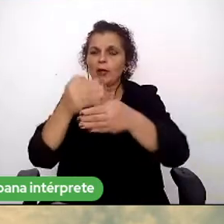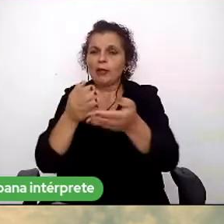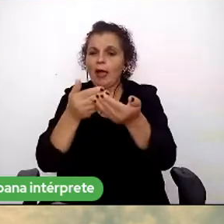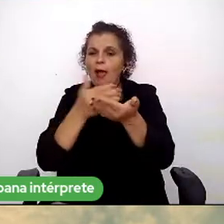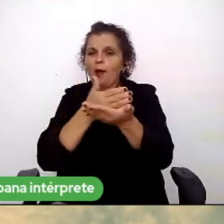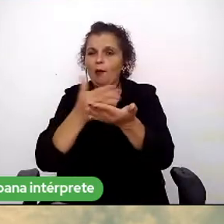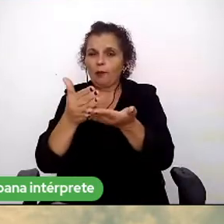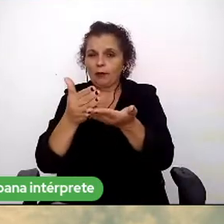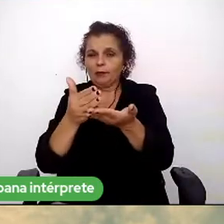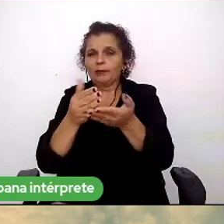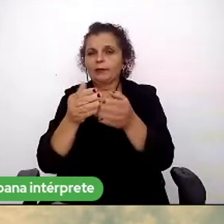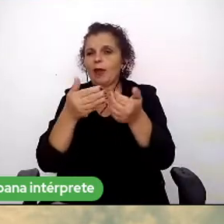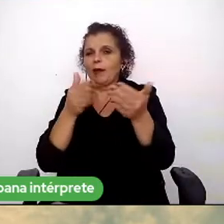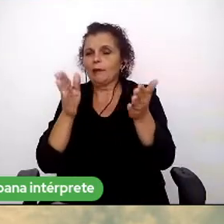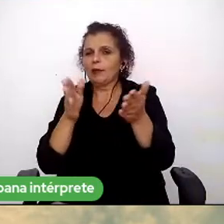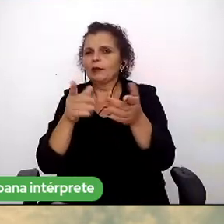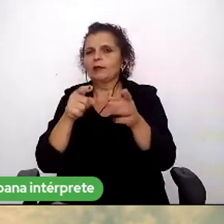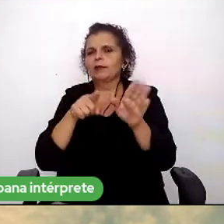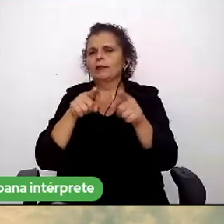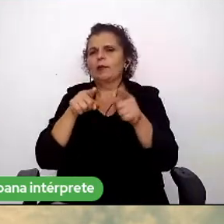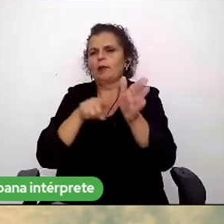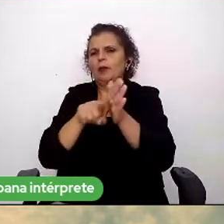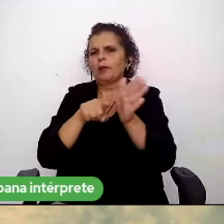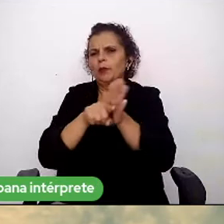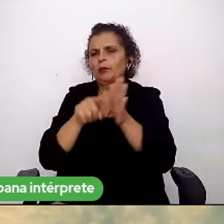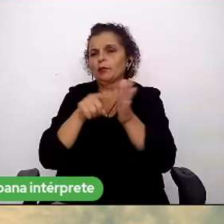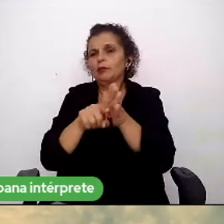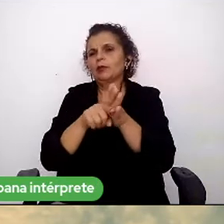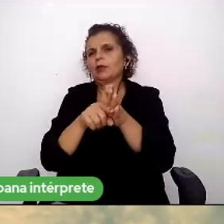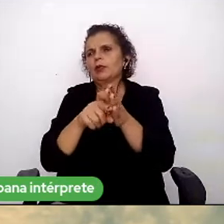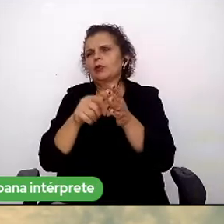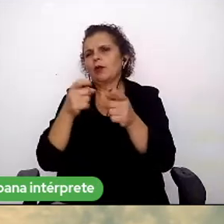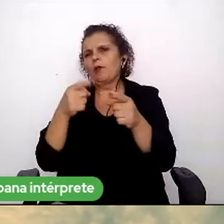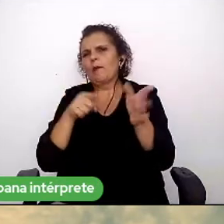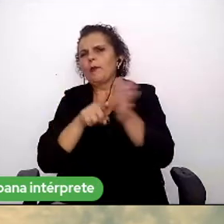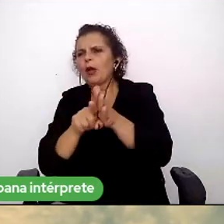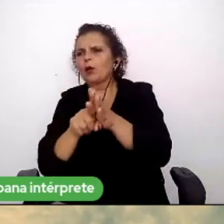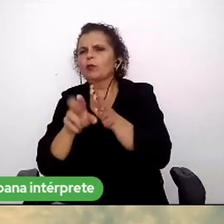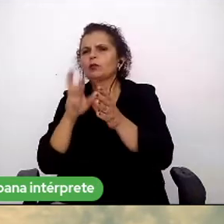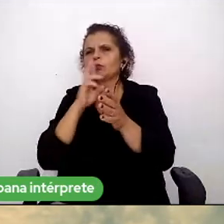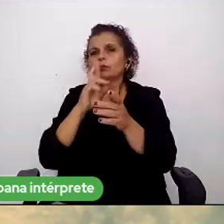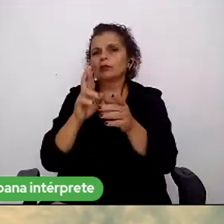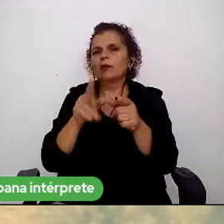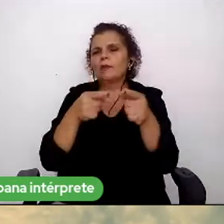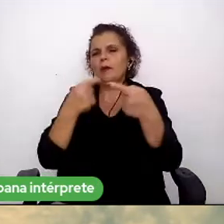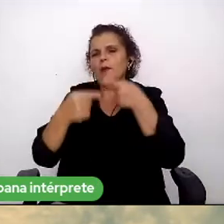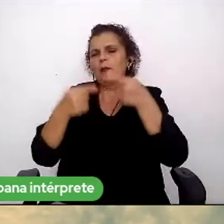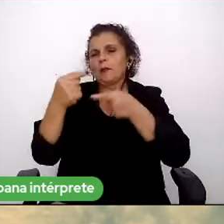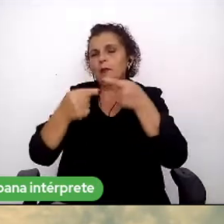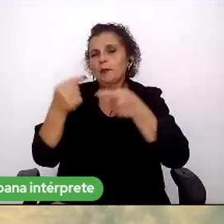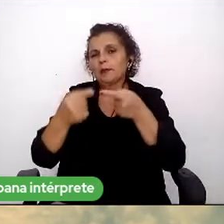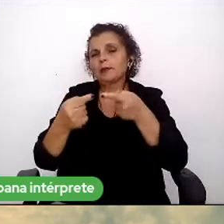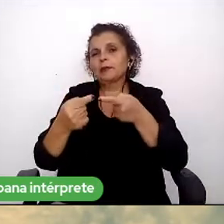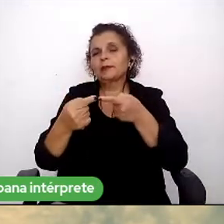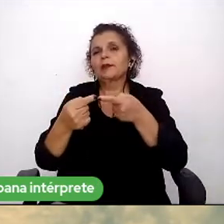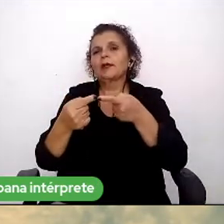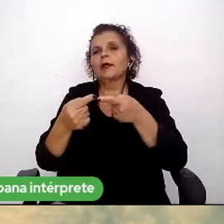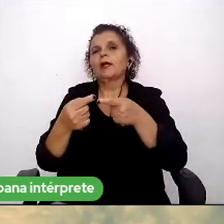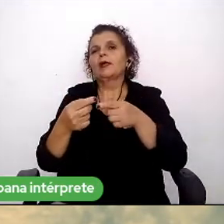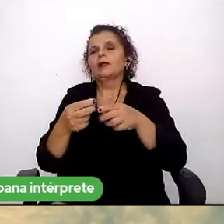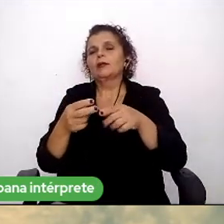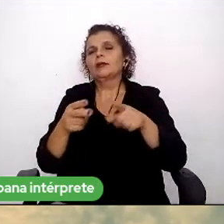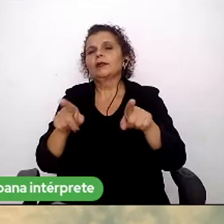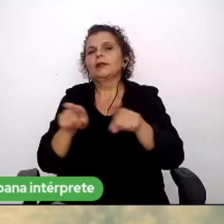de divergência, que é o início ali do primeiro diamante e do segundo diamante, e etapas